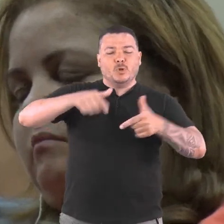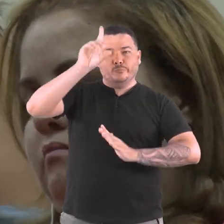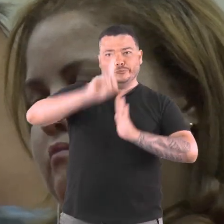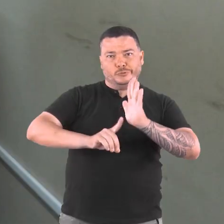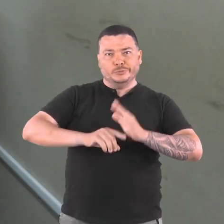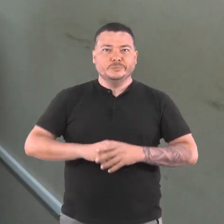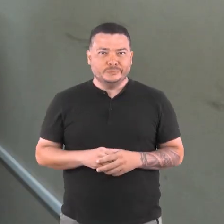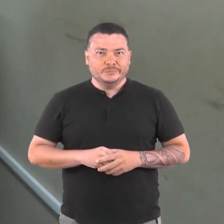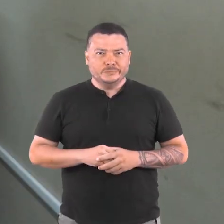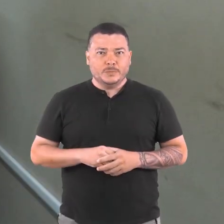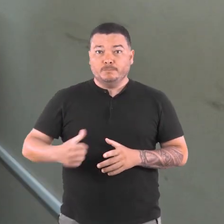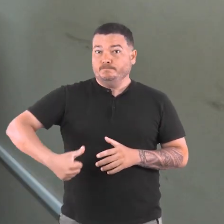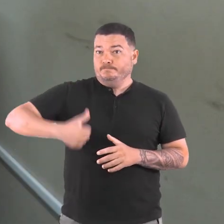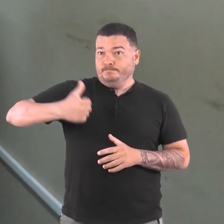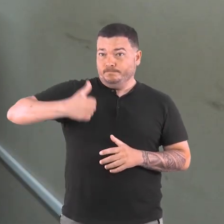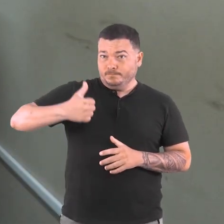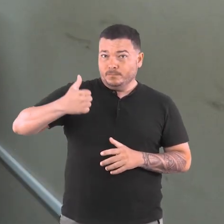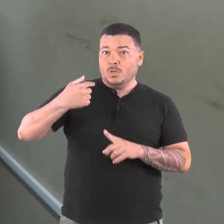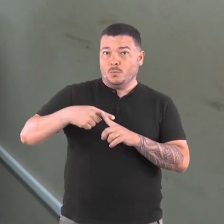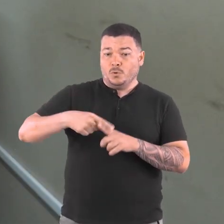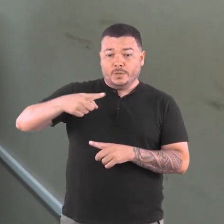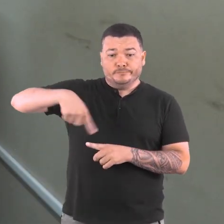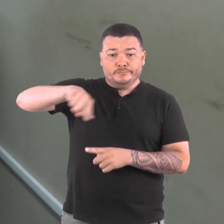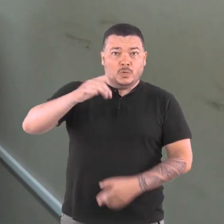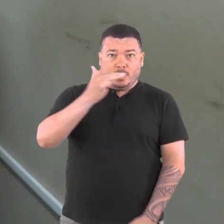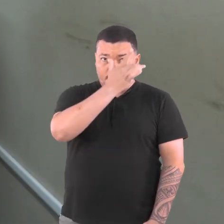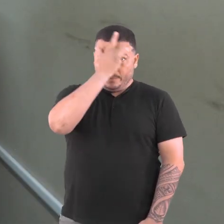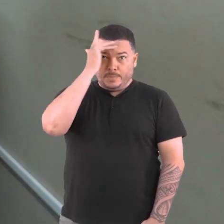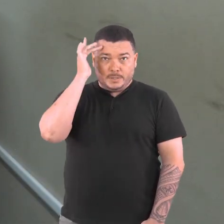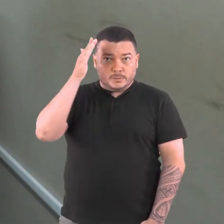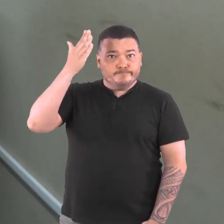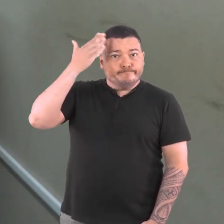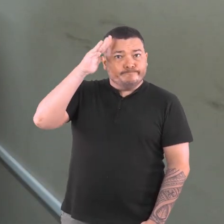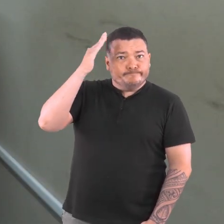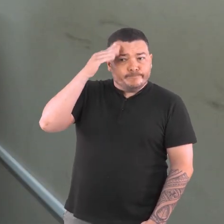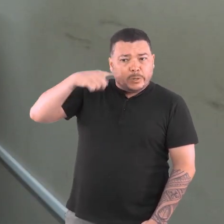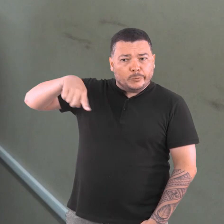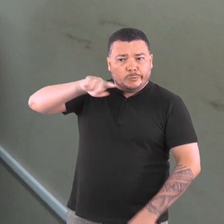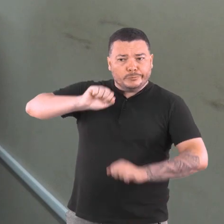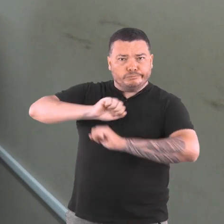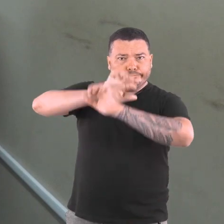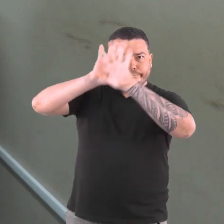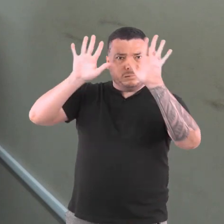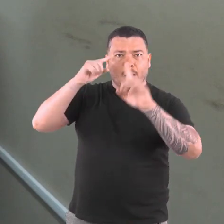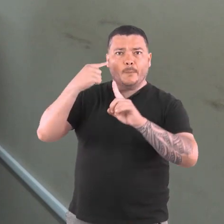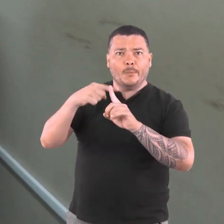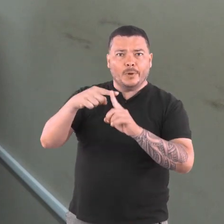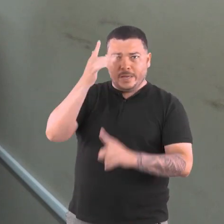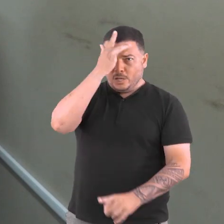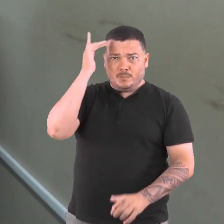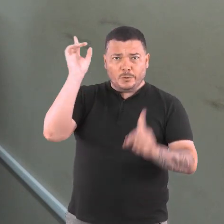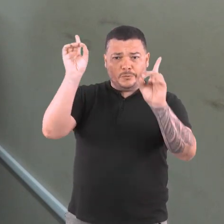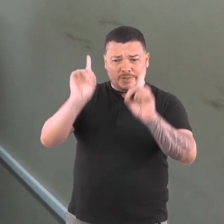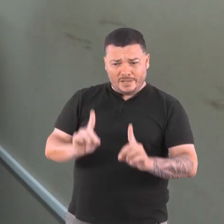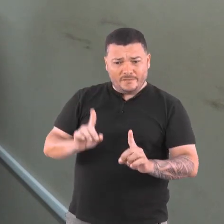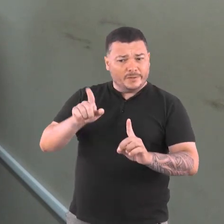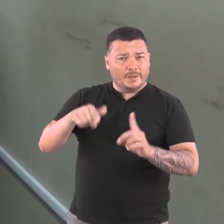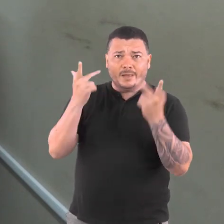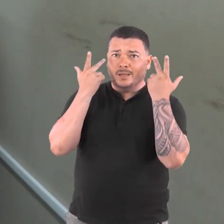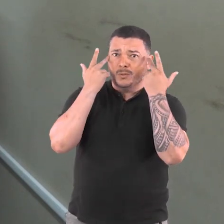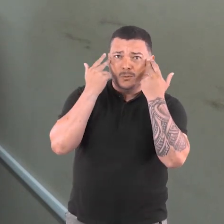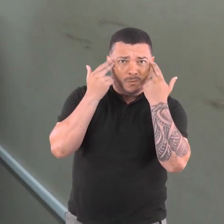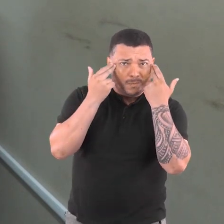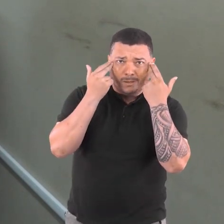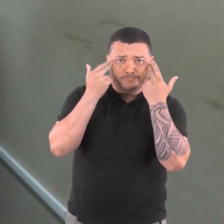direitos. Primeiramente, é para as pessoas entenderem que pessoas com